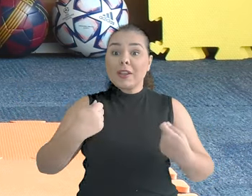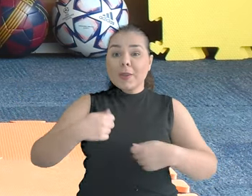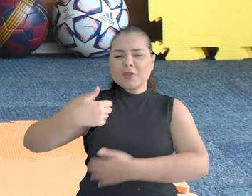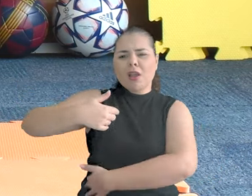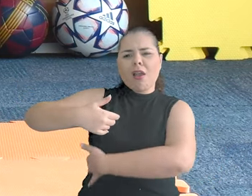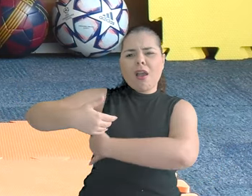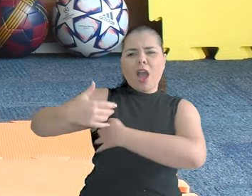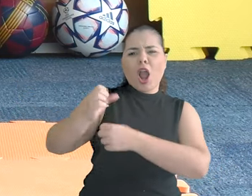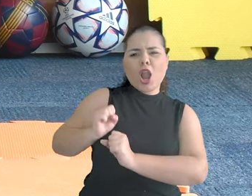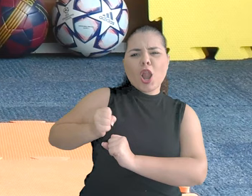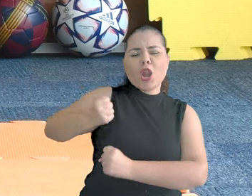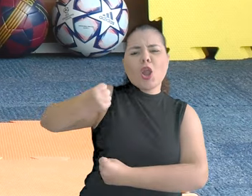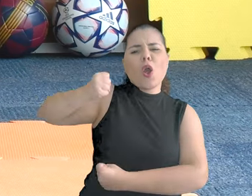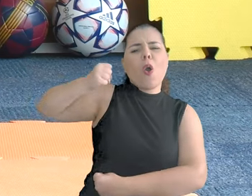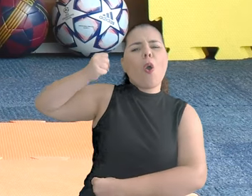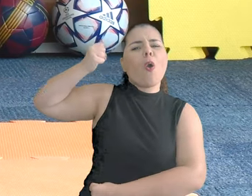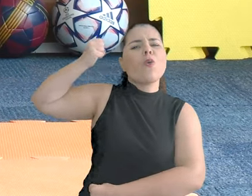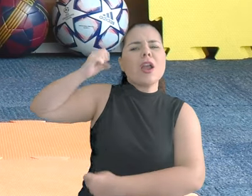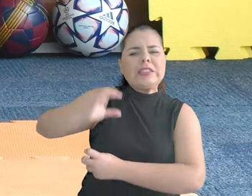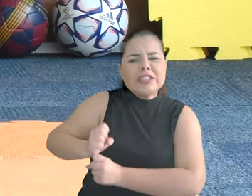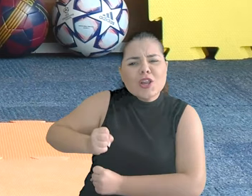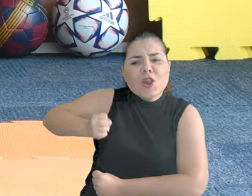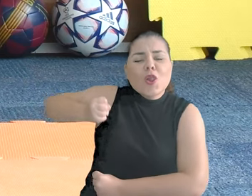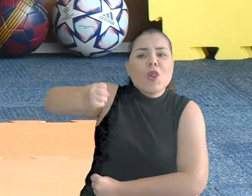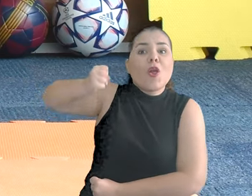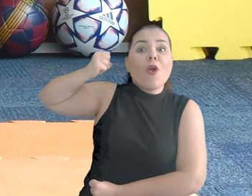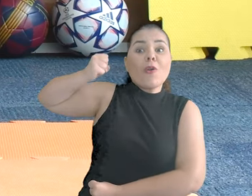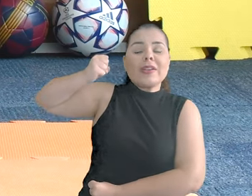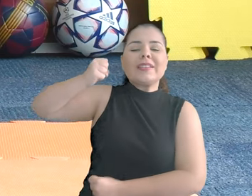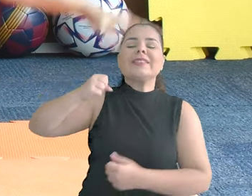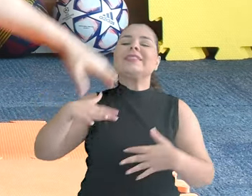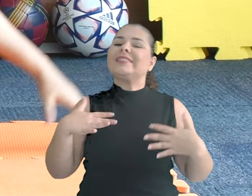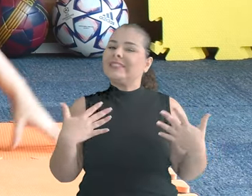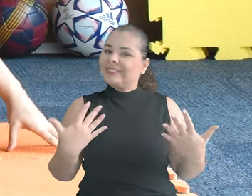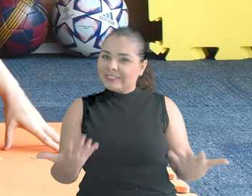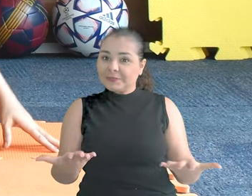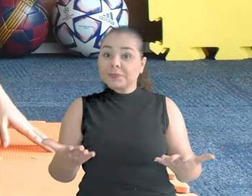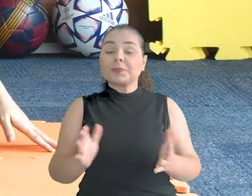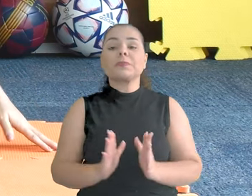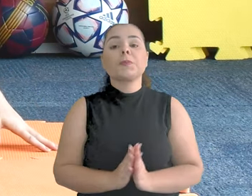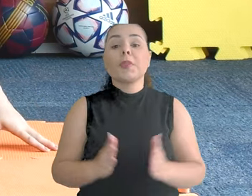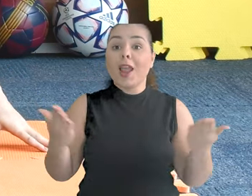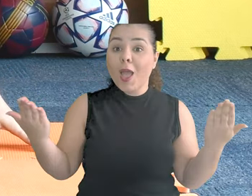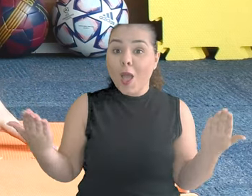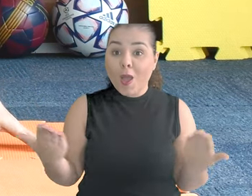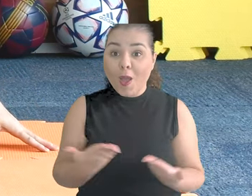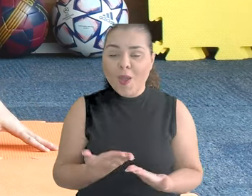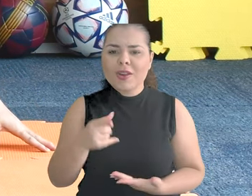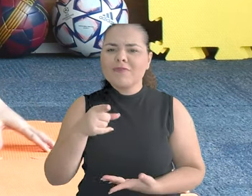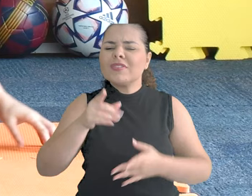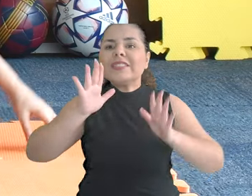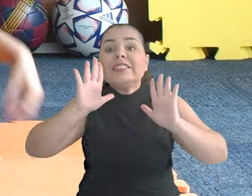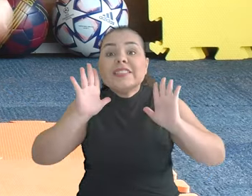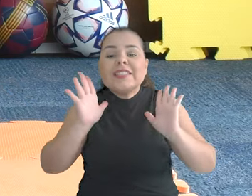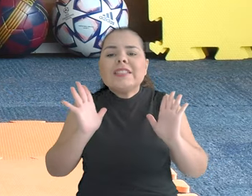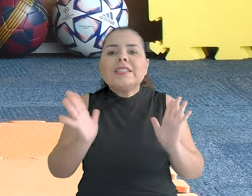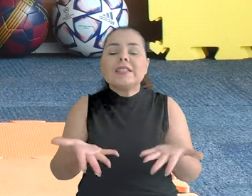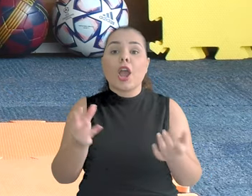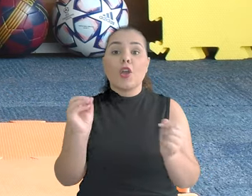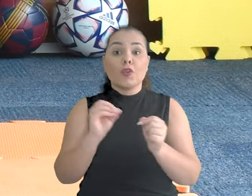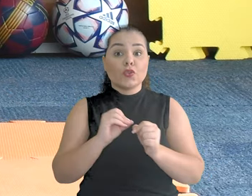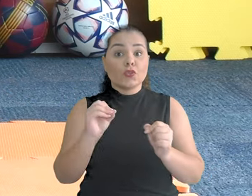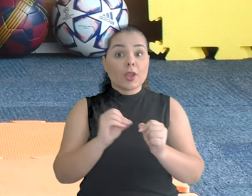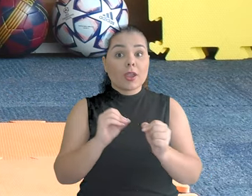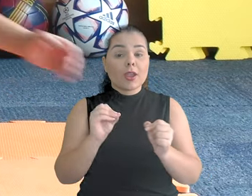lado todinho, cresça, cresça, cresça. Aí, agora que você já fez, a gente vai colocar